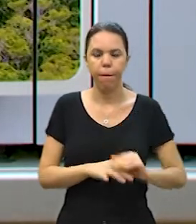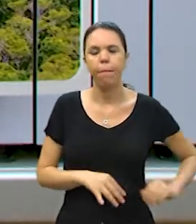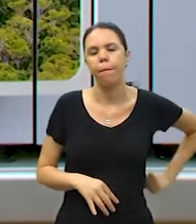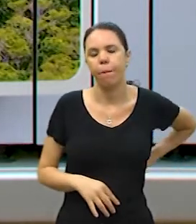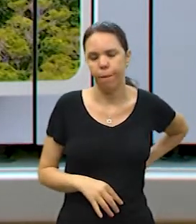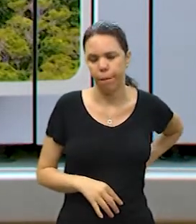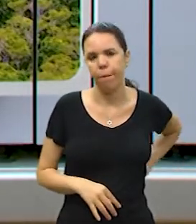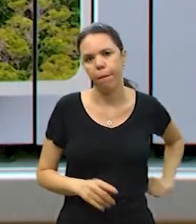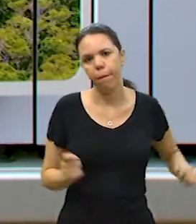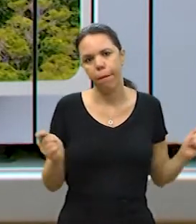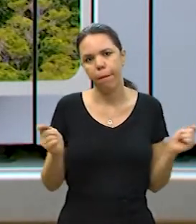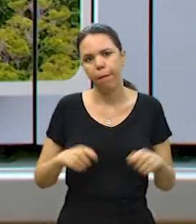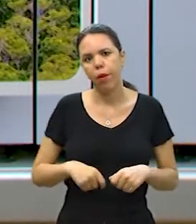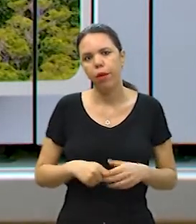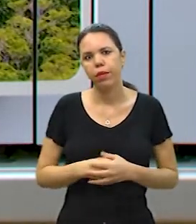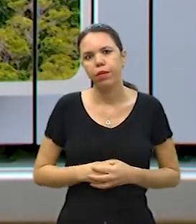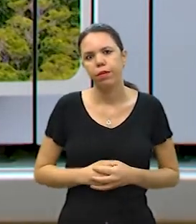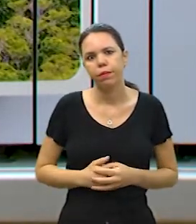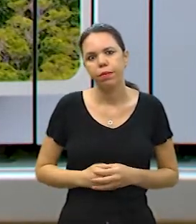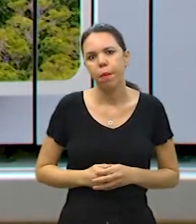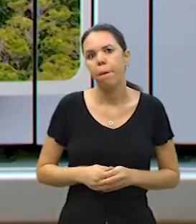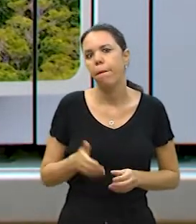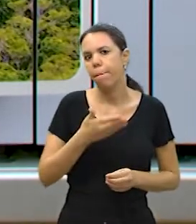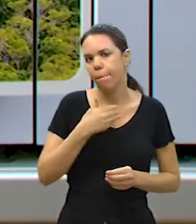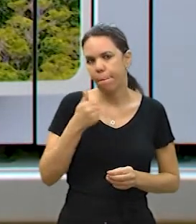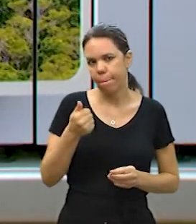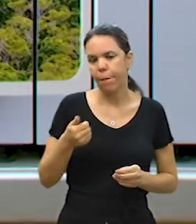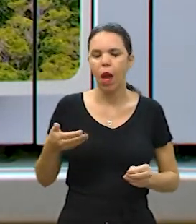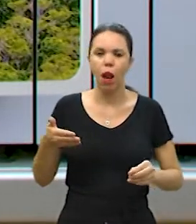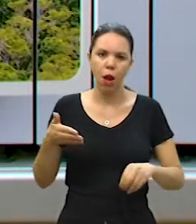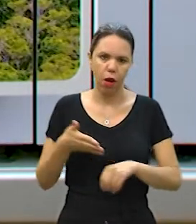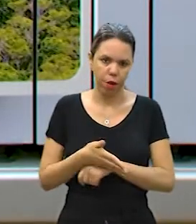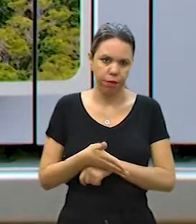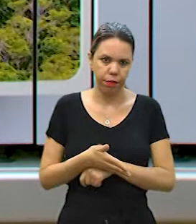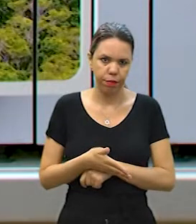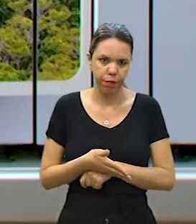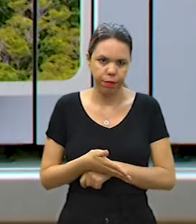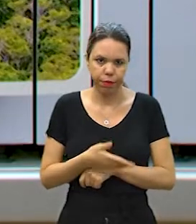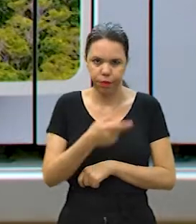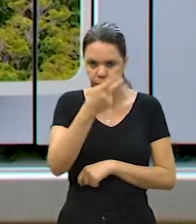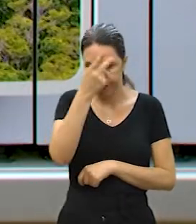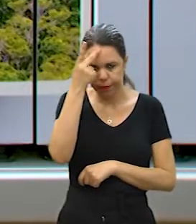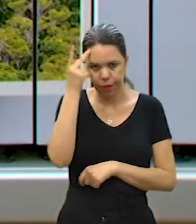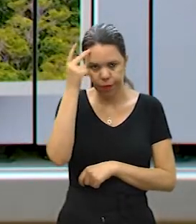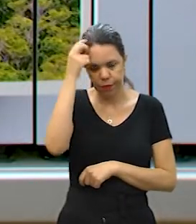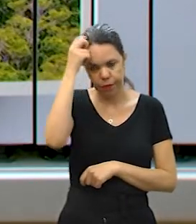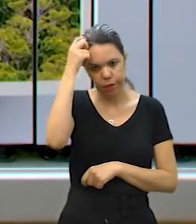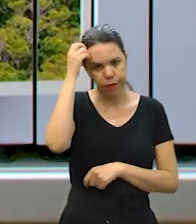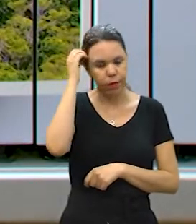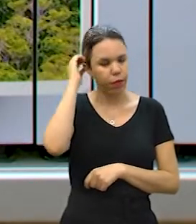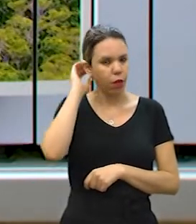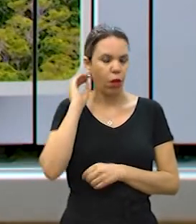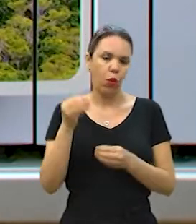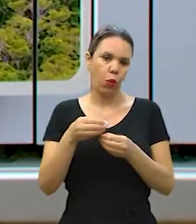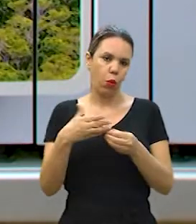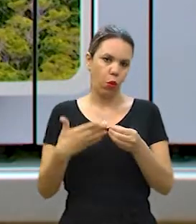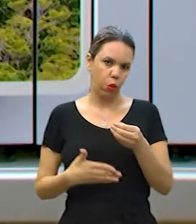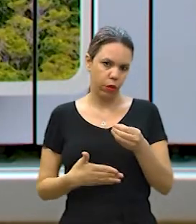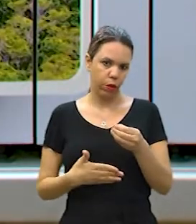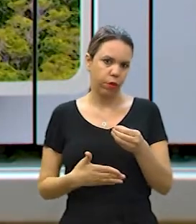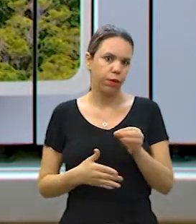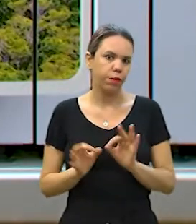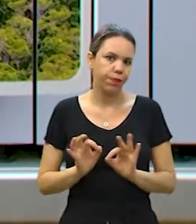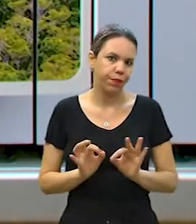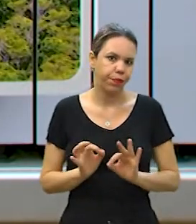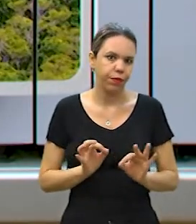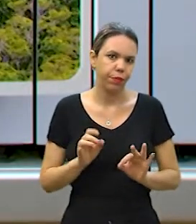texto, tecnologias que permitam melhorar o acesso dessas pessoas ali ao conteúdo